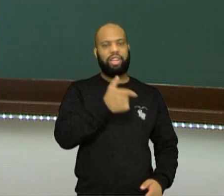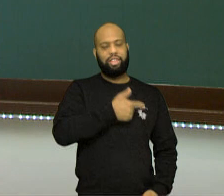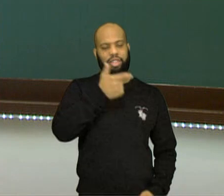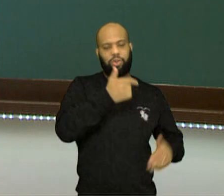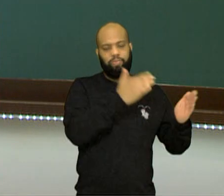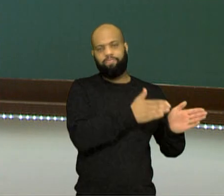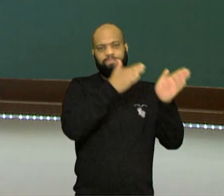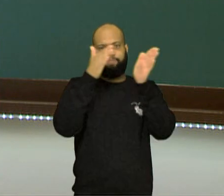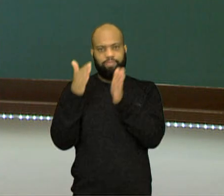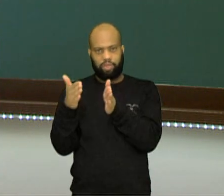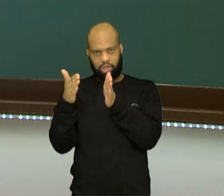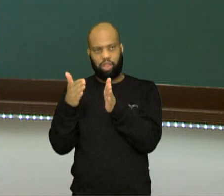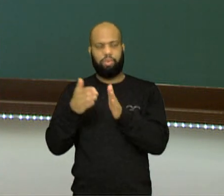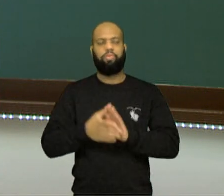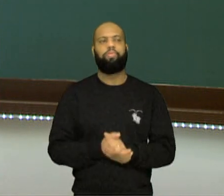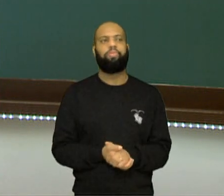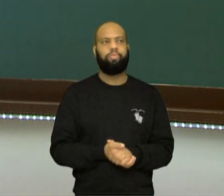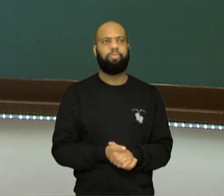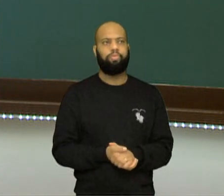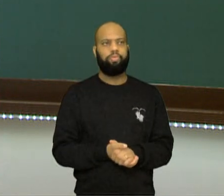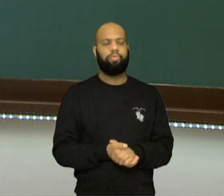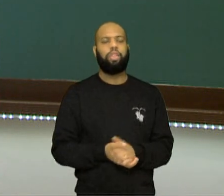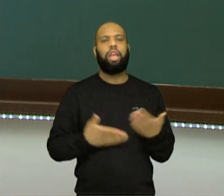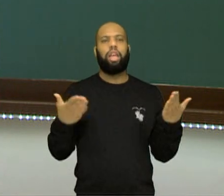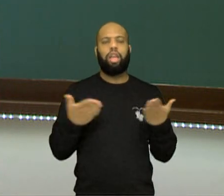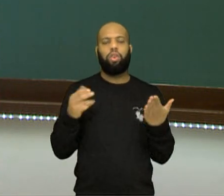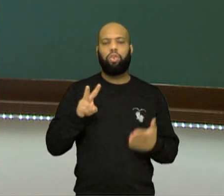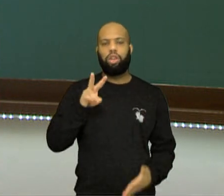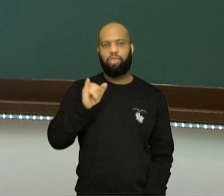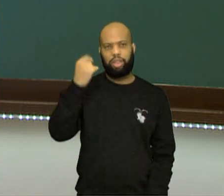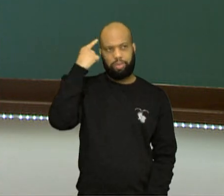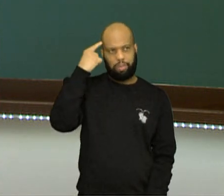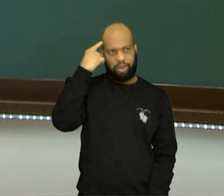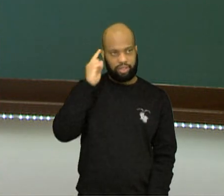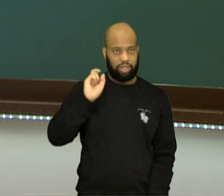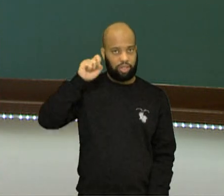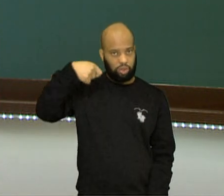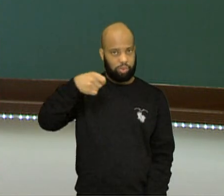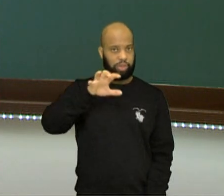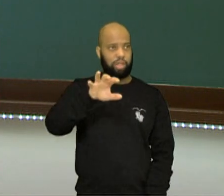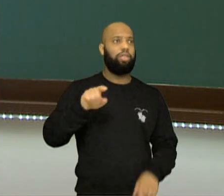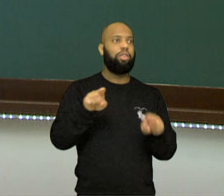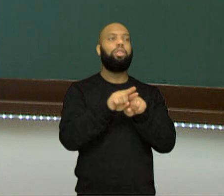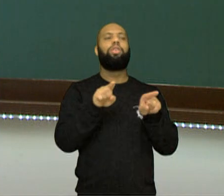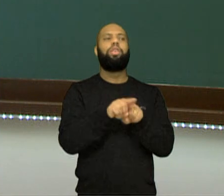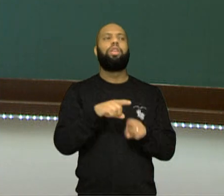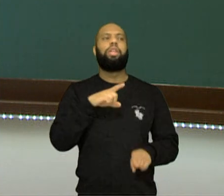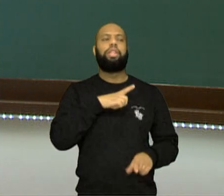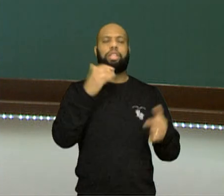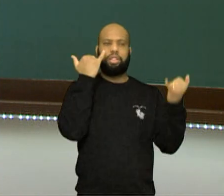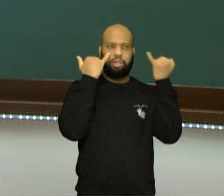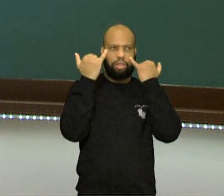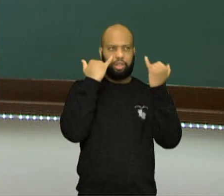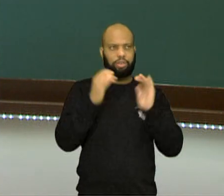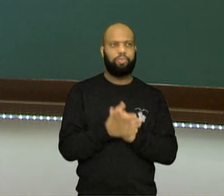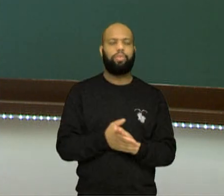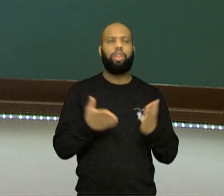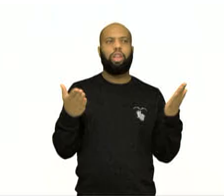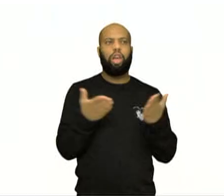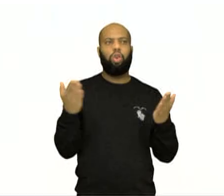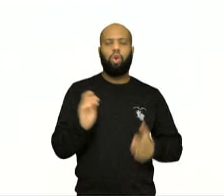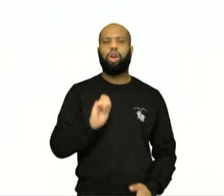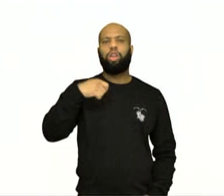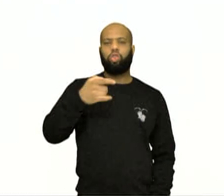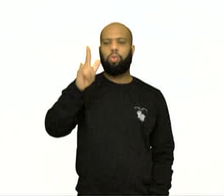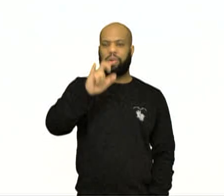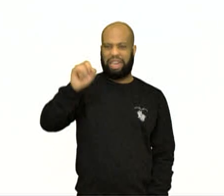da nossa simulação da nossa atividade. Mas vamos pensar um pouquinho então a respeito dessas informações, falando ali